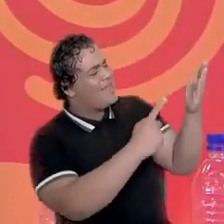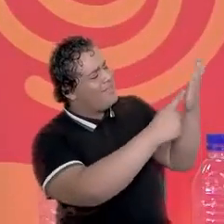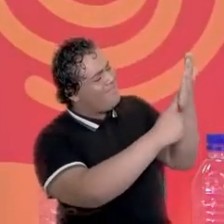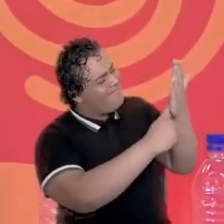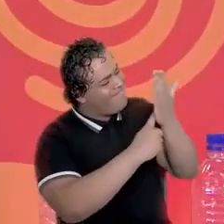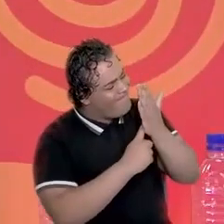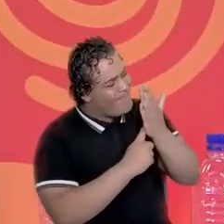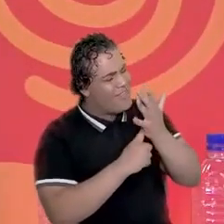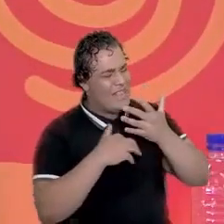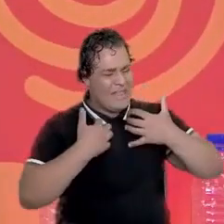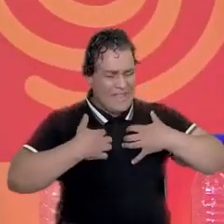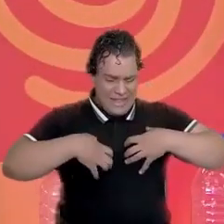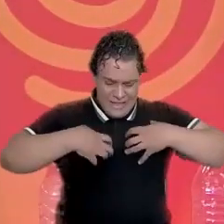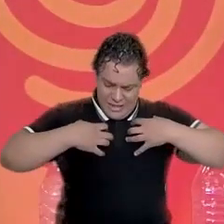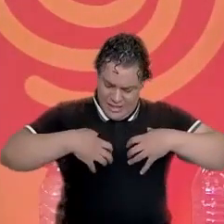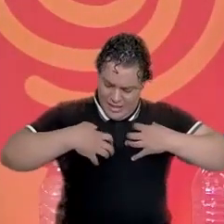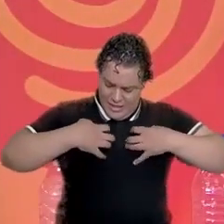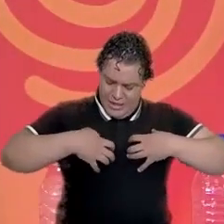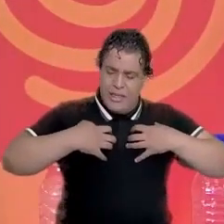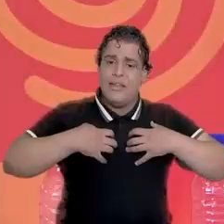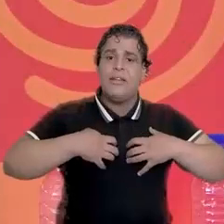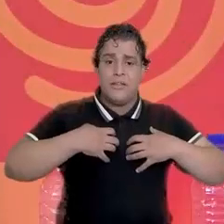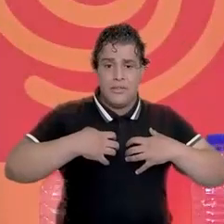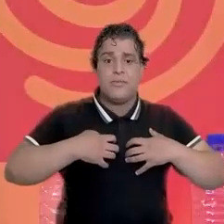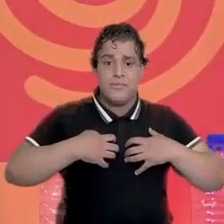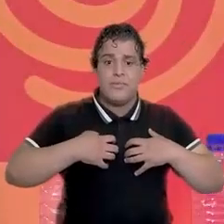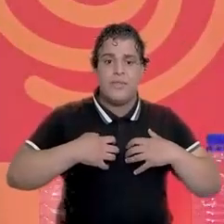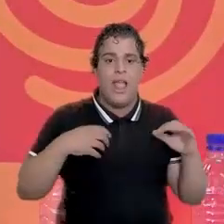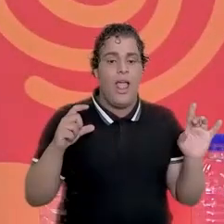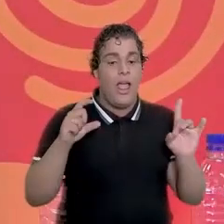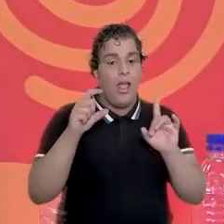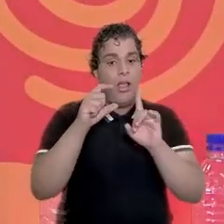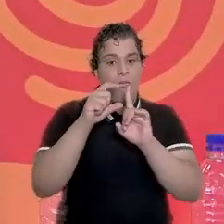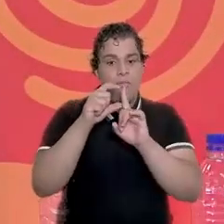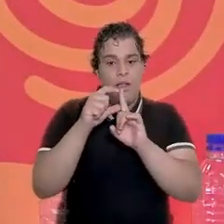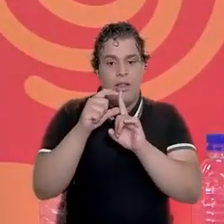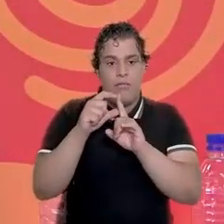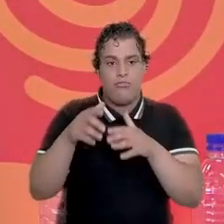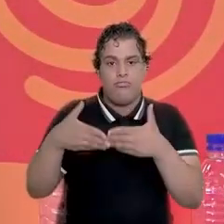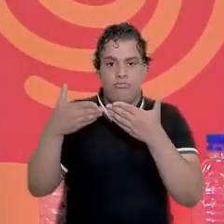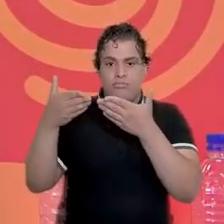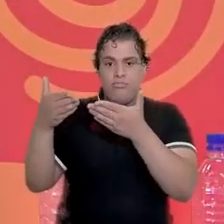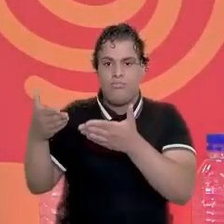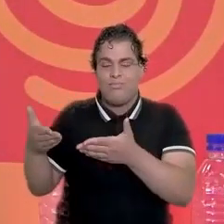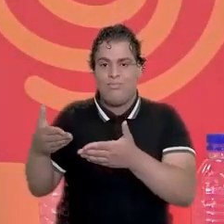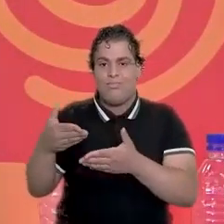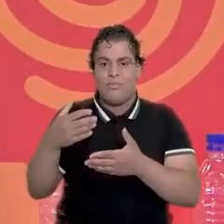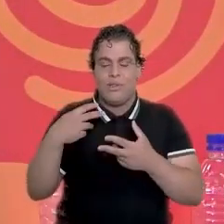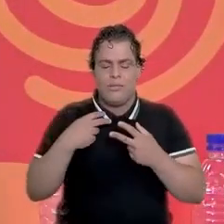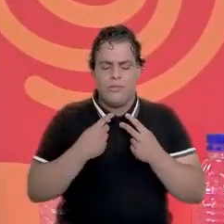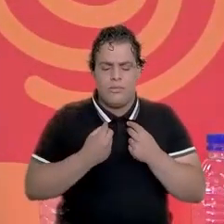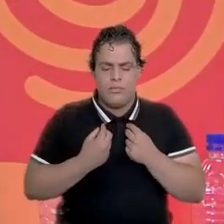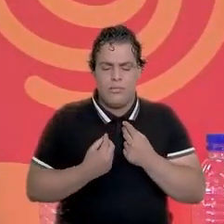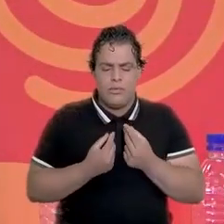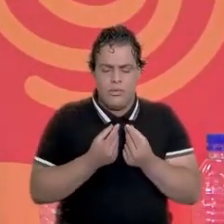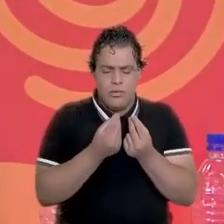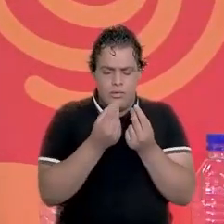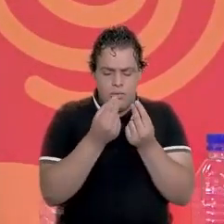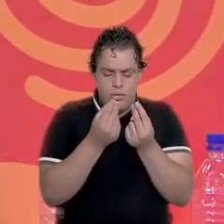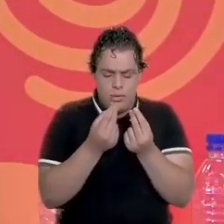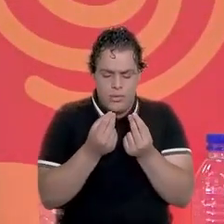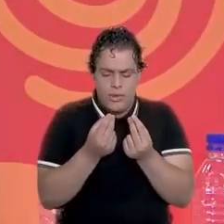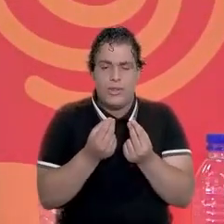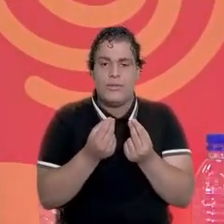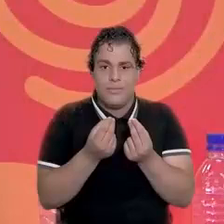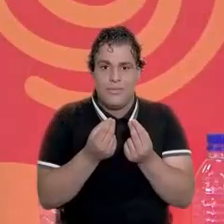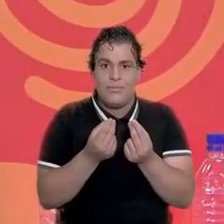de angústia, nessa aflição. As palavras te entrego em romaria, contas de um rosário da imaginação.